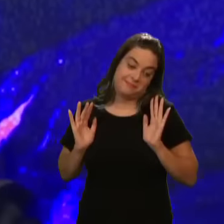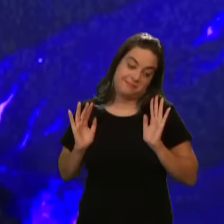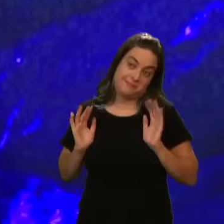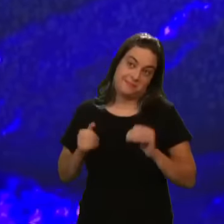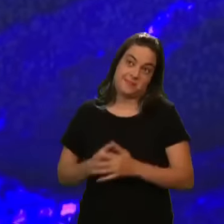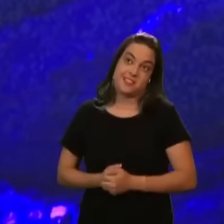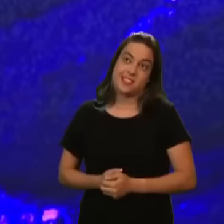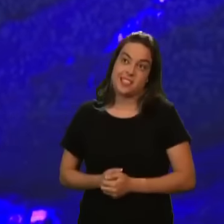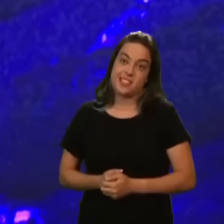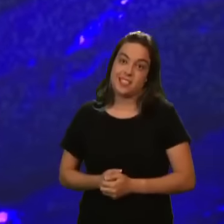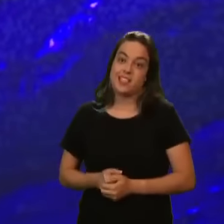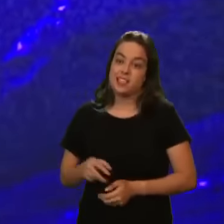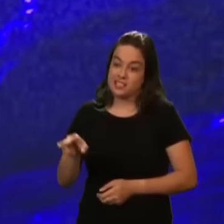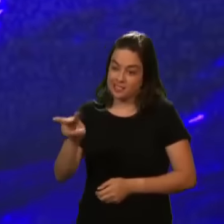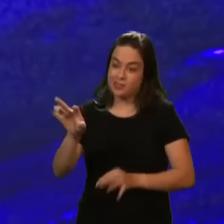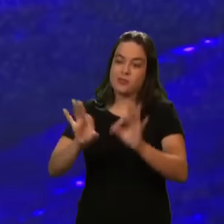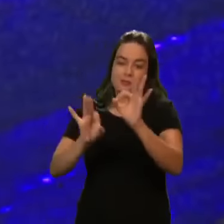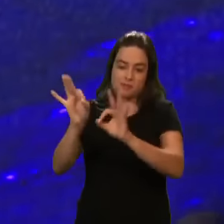Prepara vocês dois, tá?